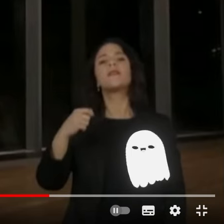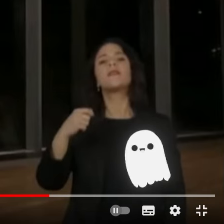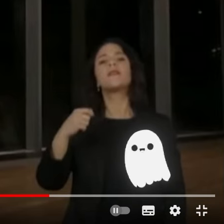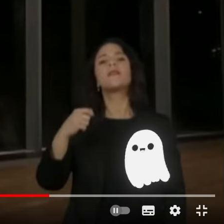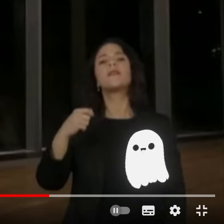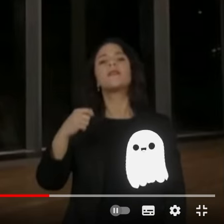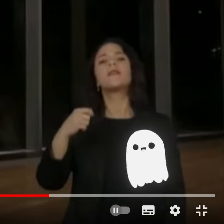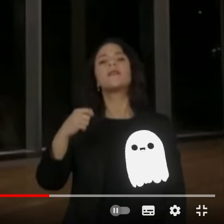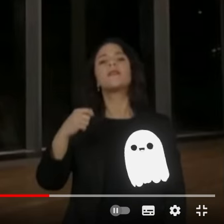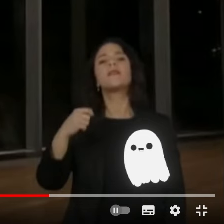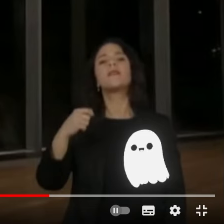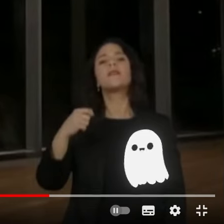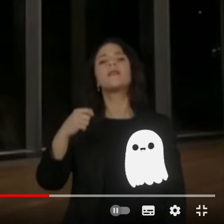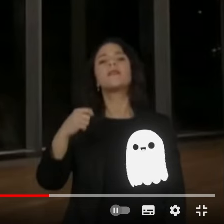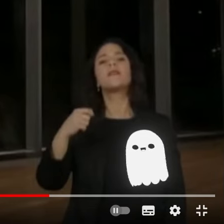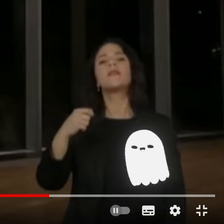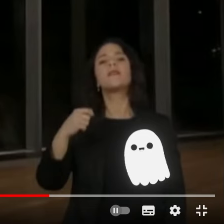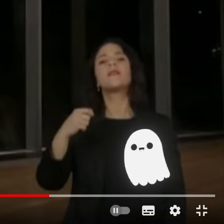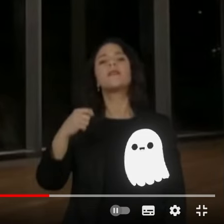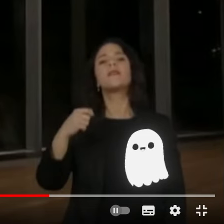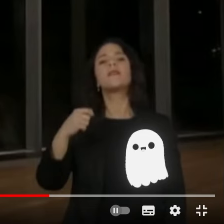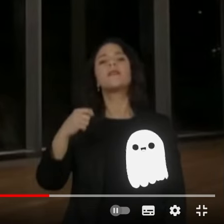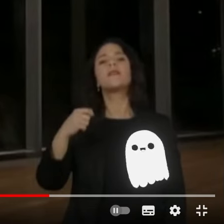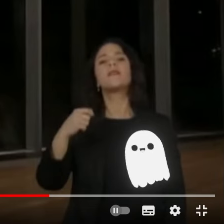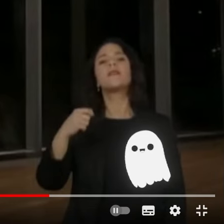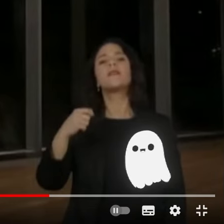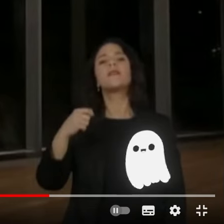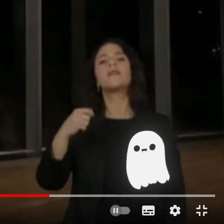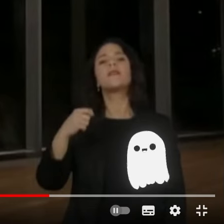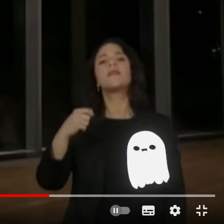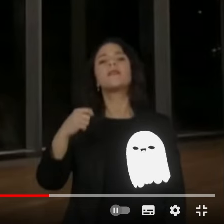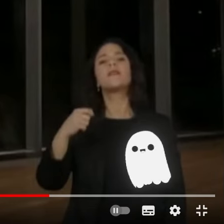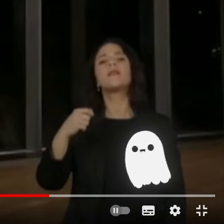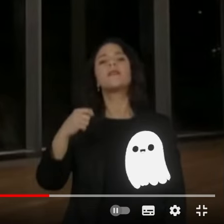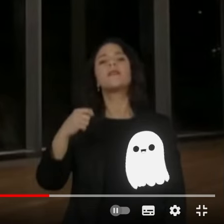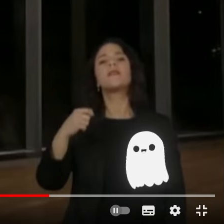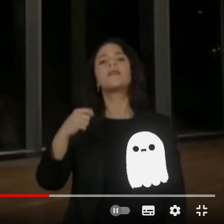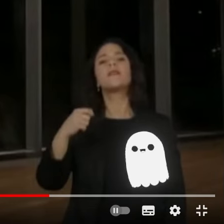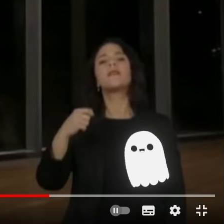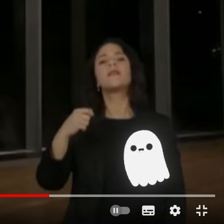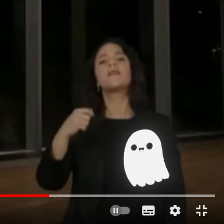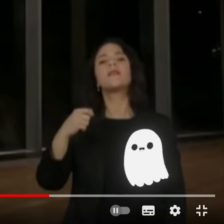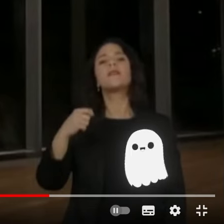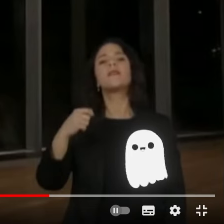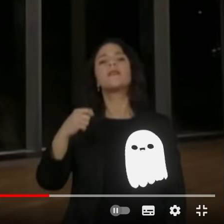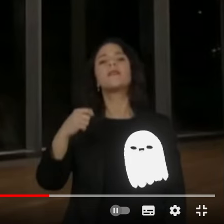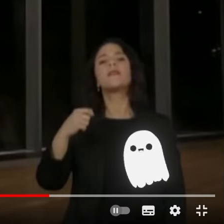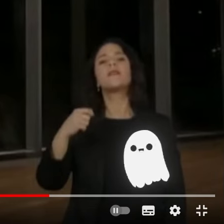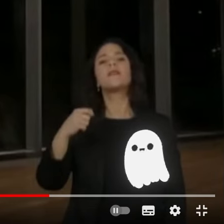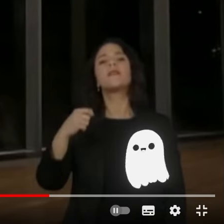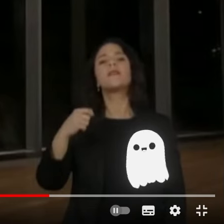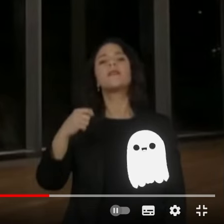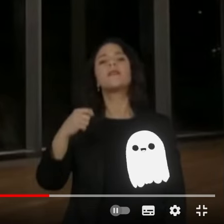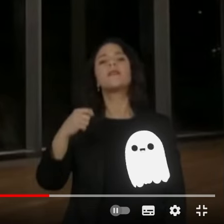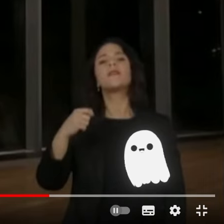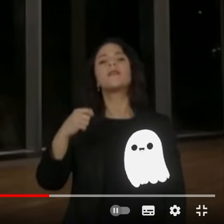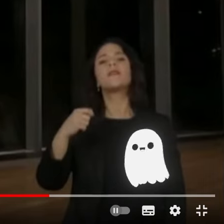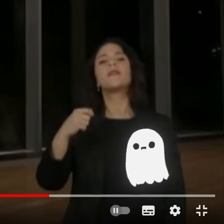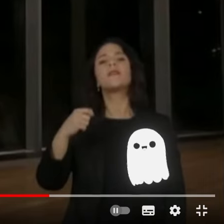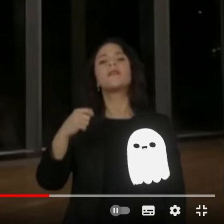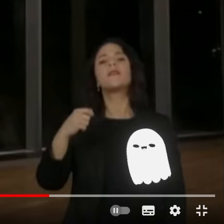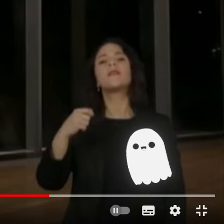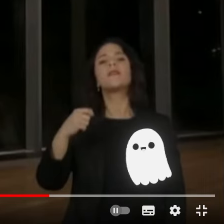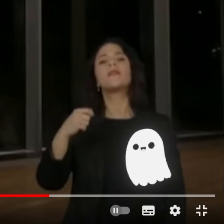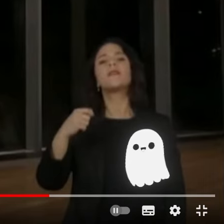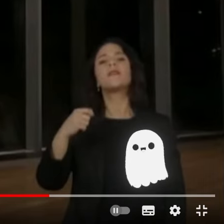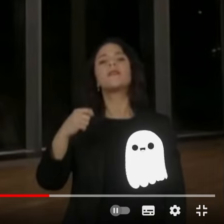que é tipo o Pablo Marçal, que eu sempre falo que se eu tivesse lá, eu não ia dar nem bom dia. Entendeu? E eu sei que eu ia ser a cuzona. E